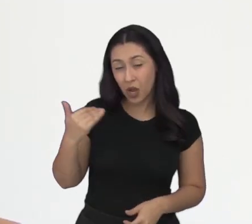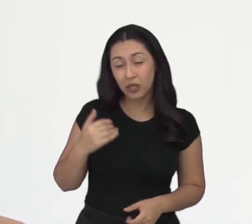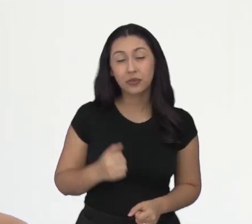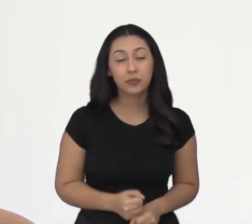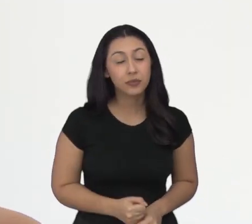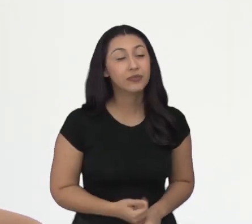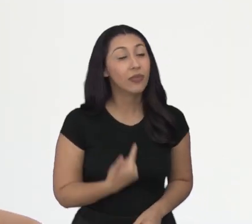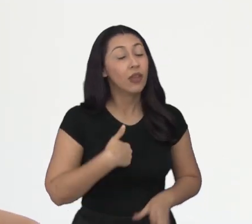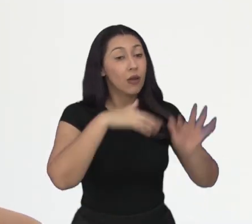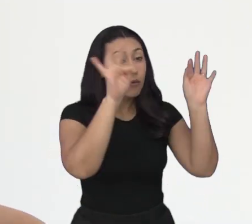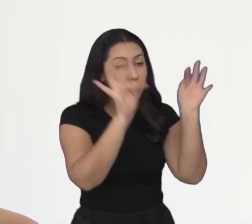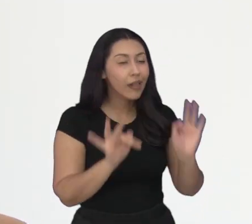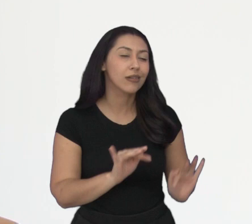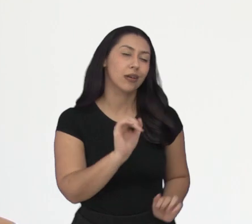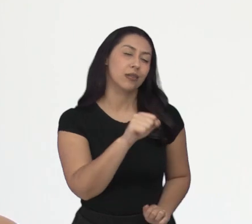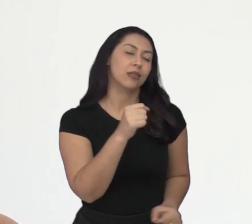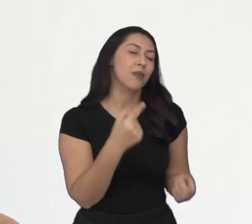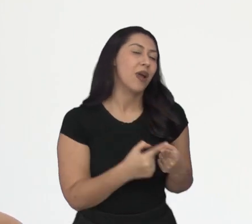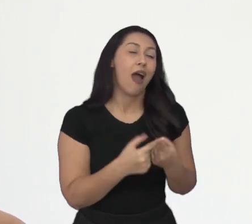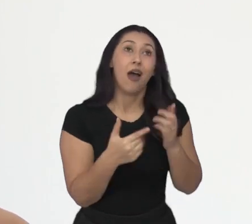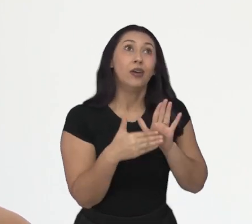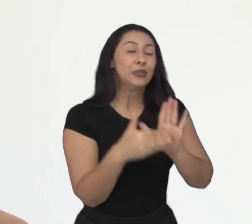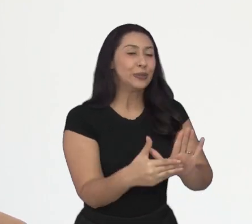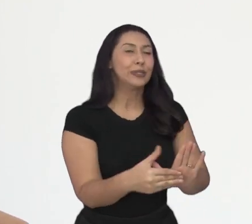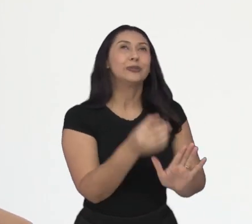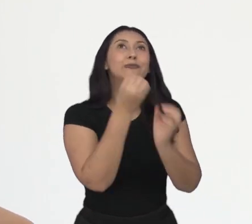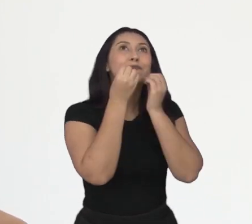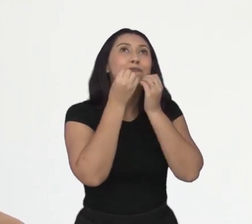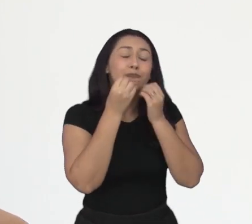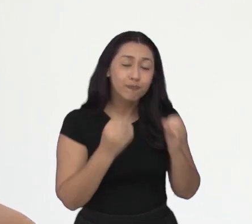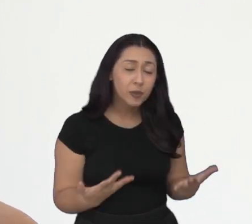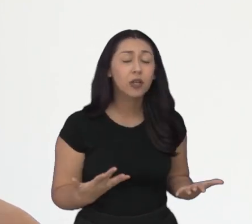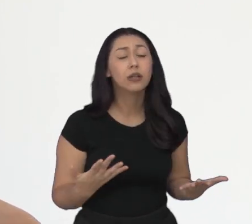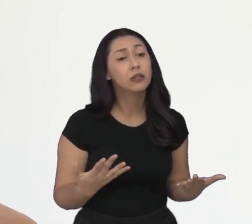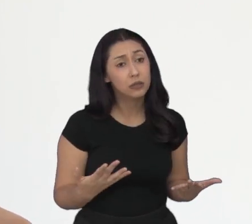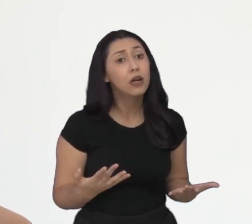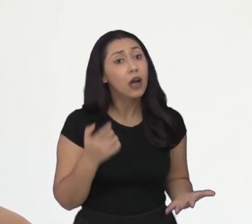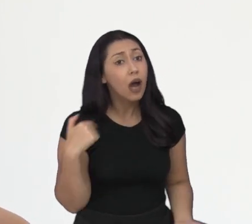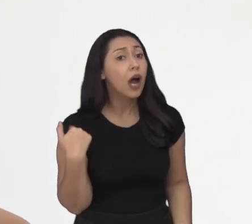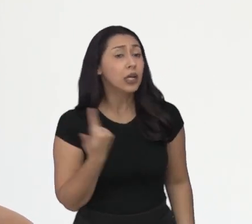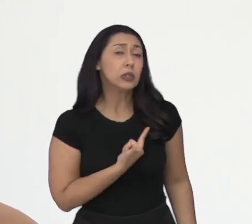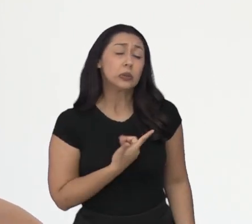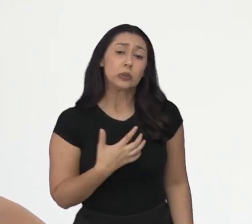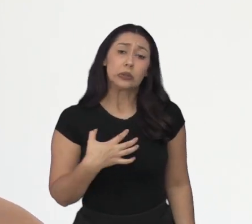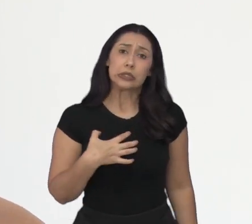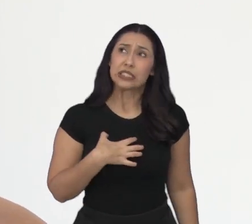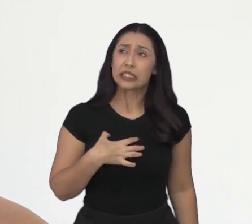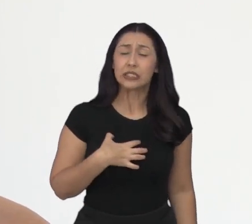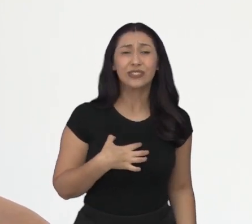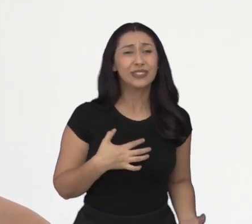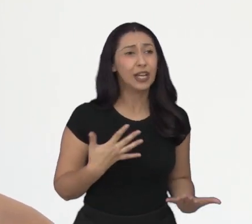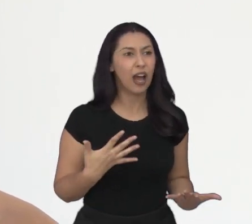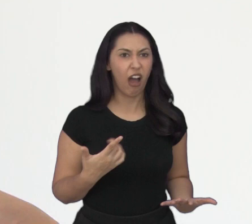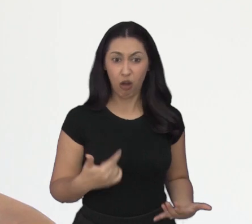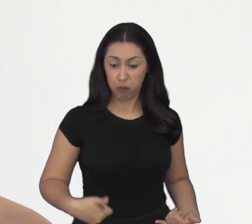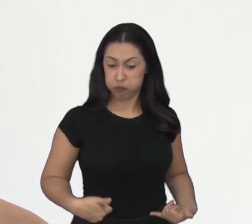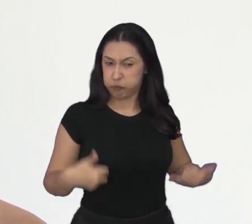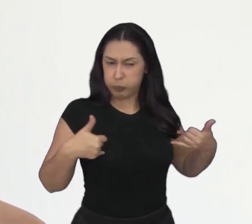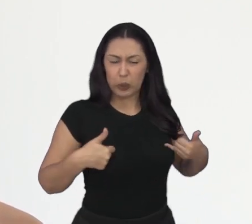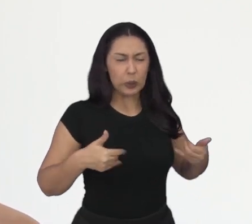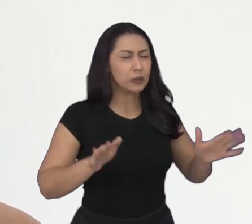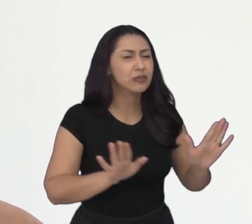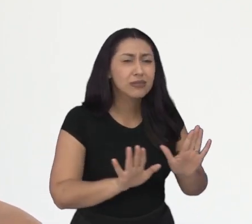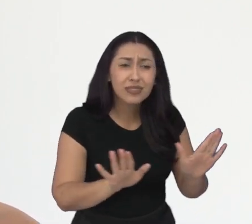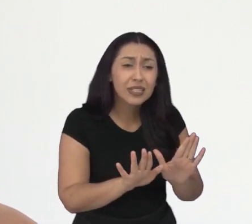fico muito feliz. Fico feliz, sim, porque ajudar é muito bom. Ajudar é muito bom, né? Porque a gente se sente assim, não para